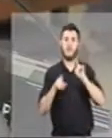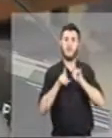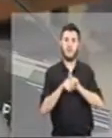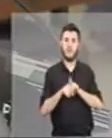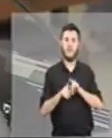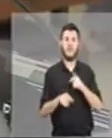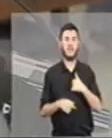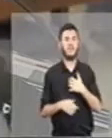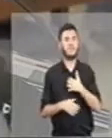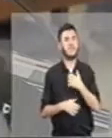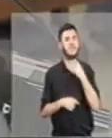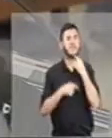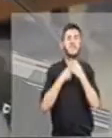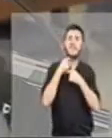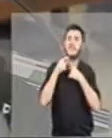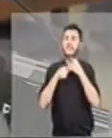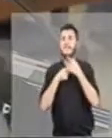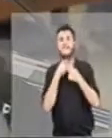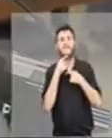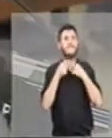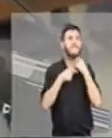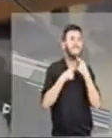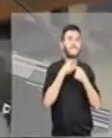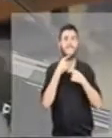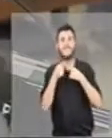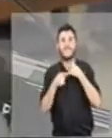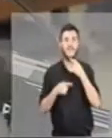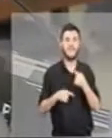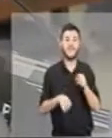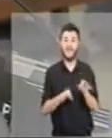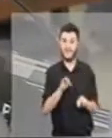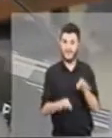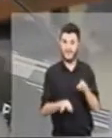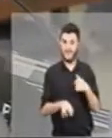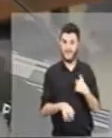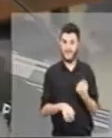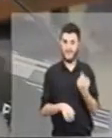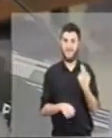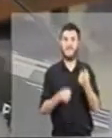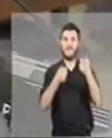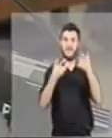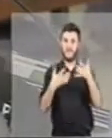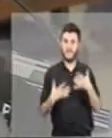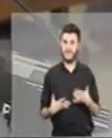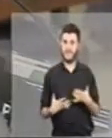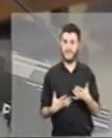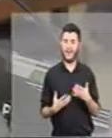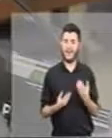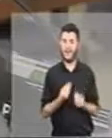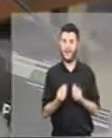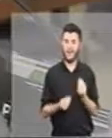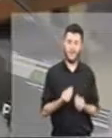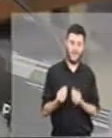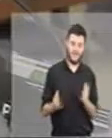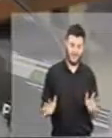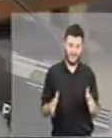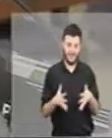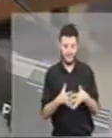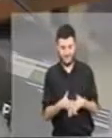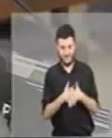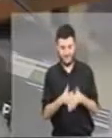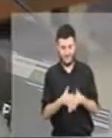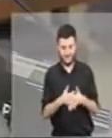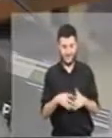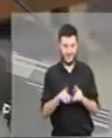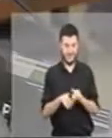pouco de dúvida, mas vou esclarecer ao longo do julgamento, de qual exatamente seria a divergência do ministro Alexandre do ponto